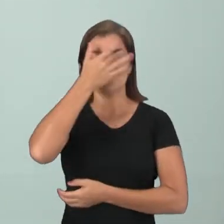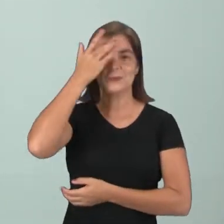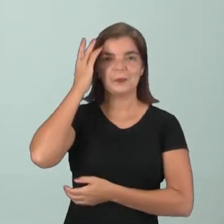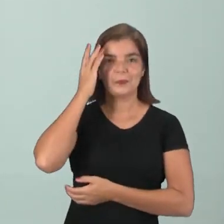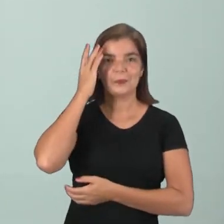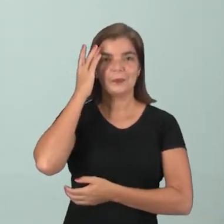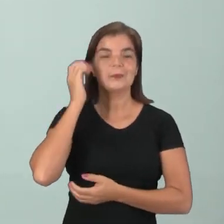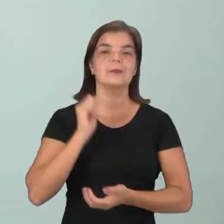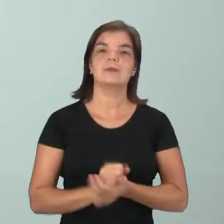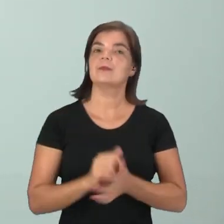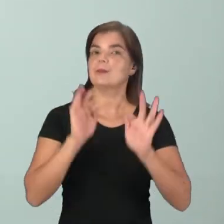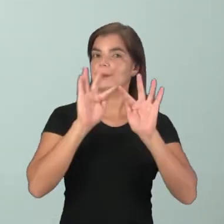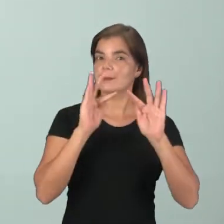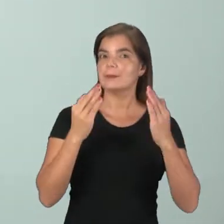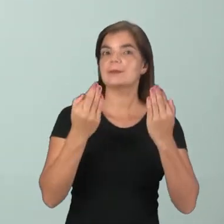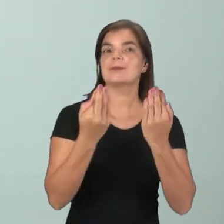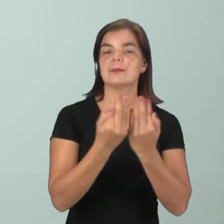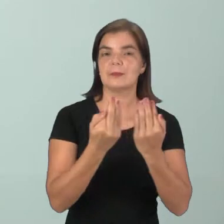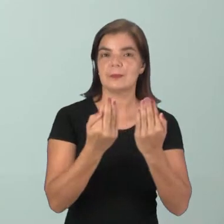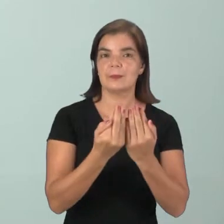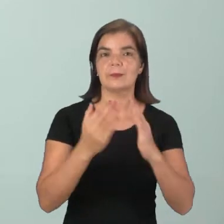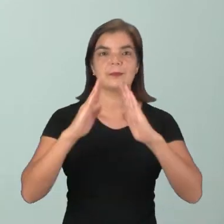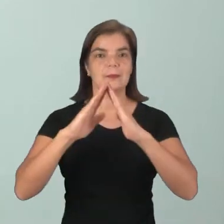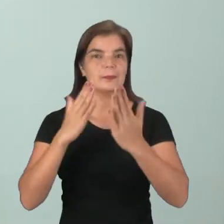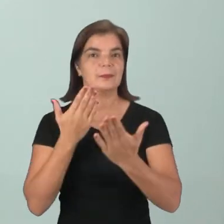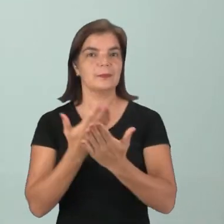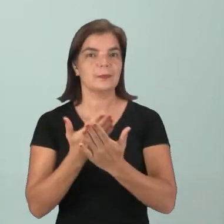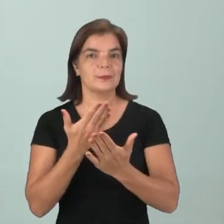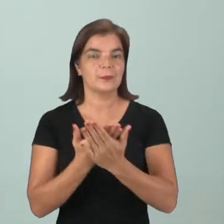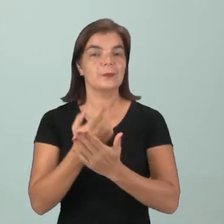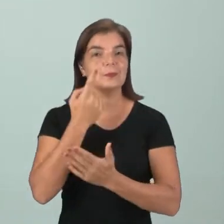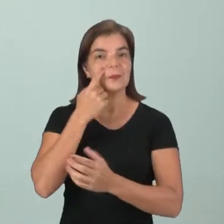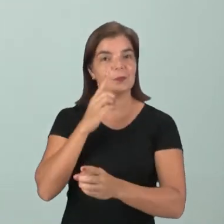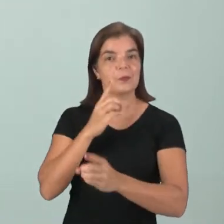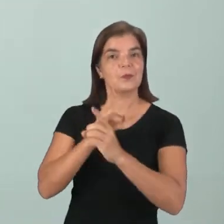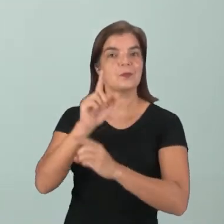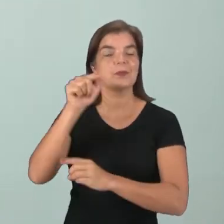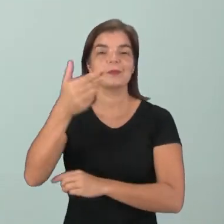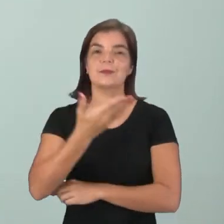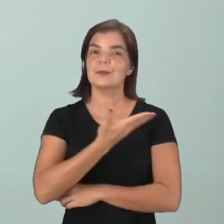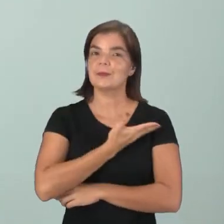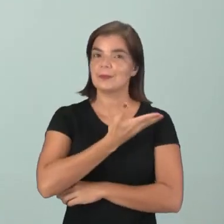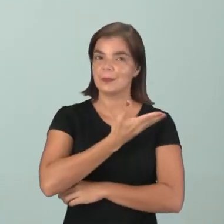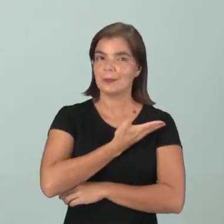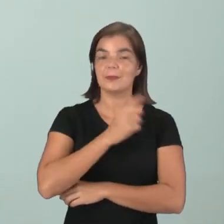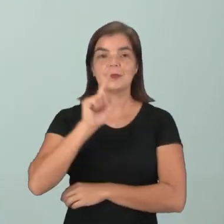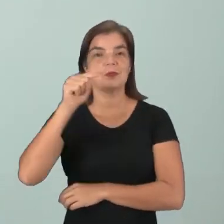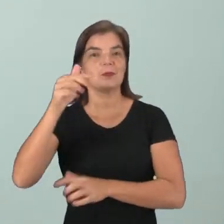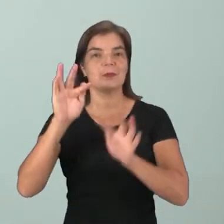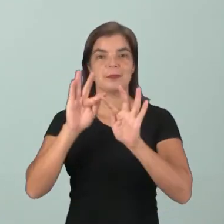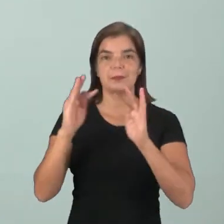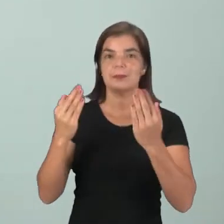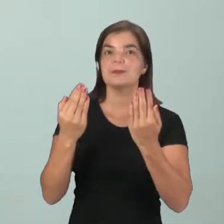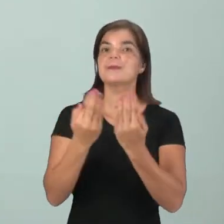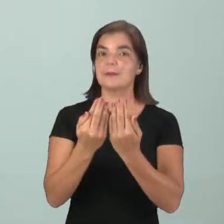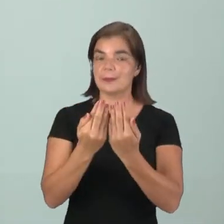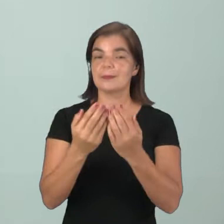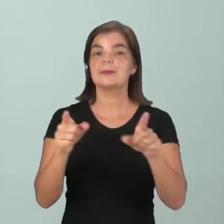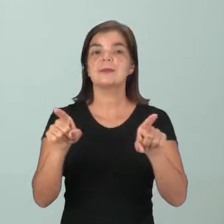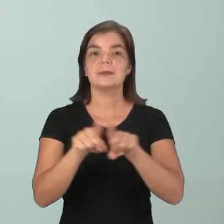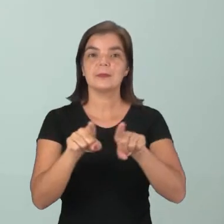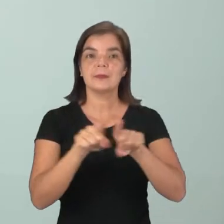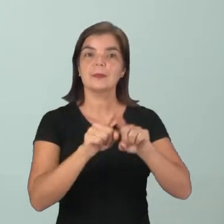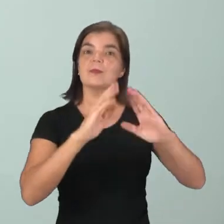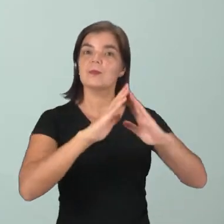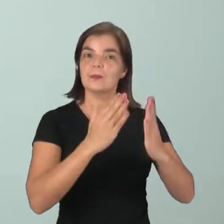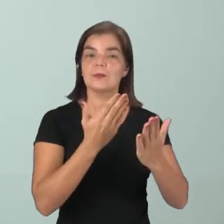o outro. Isso na família, na escola, onde você encontra outros colegas de outras famílias,